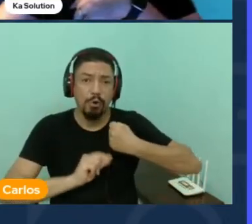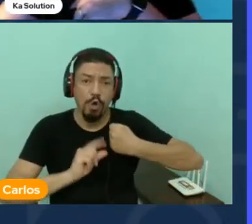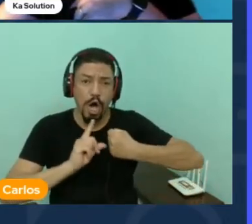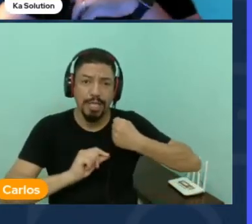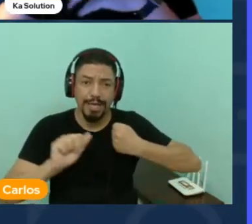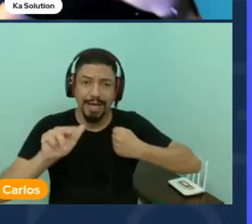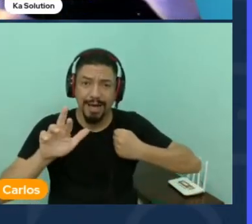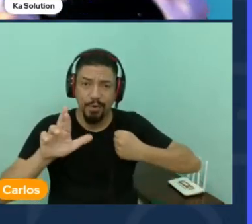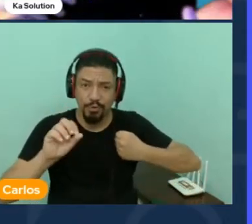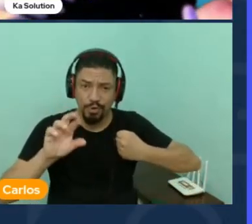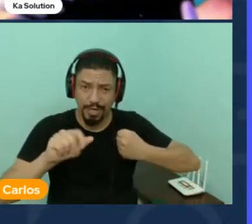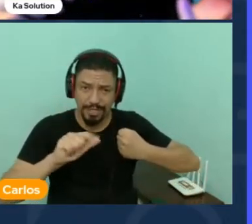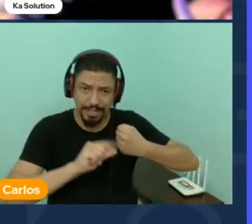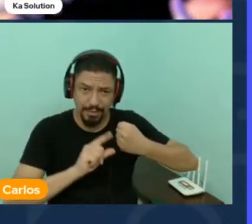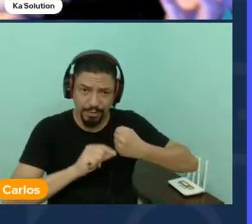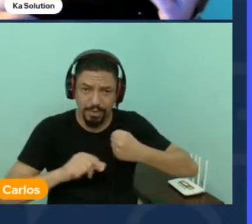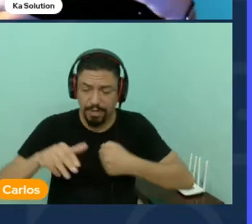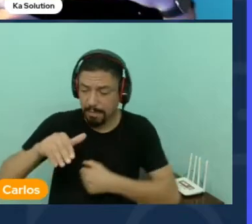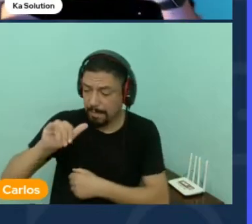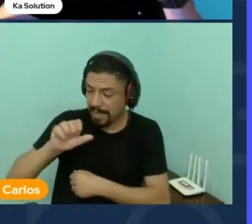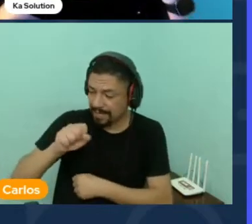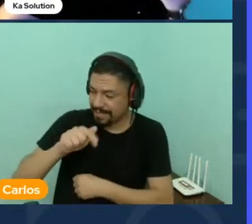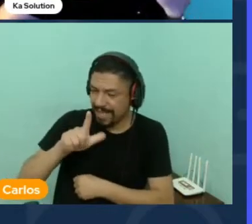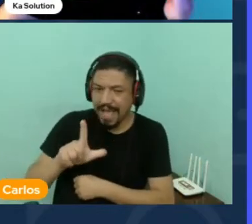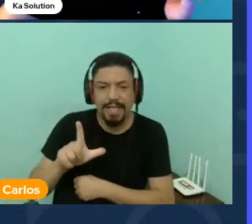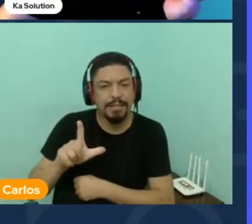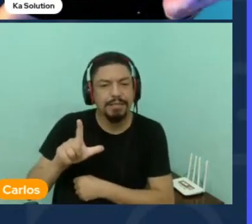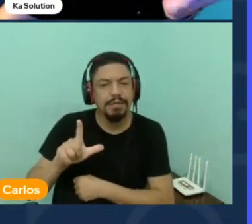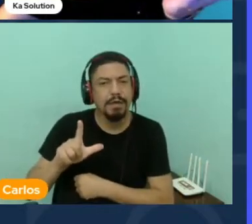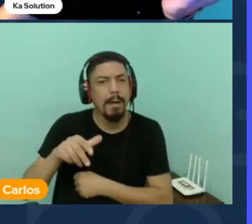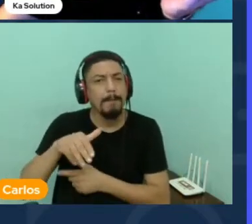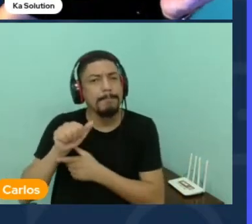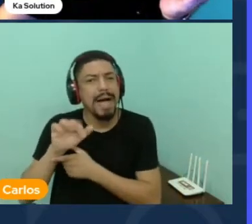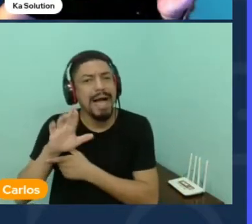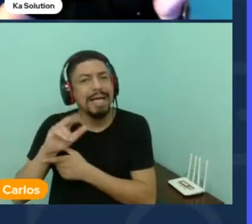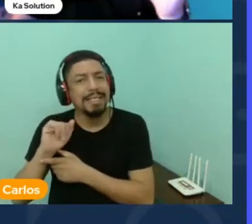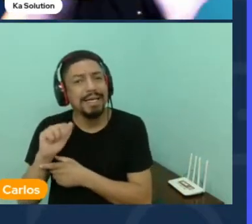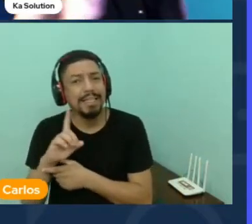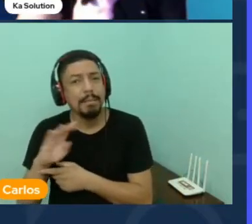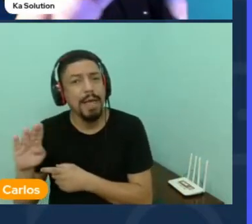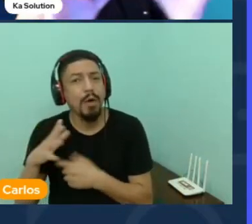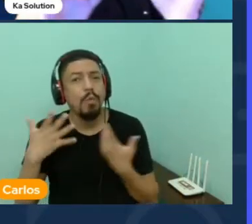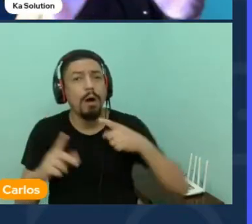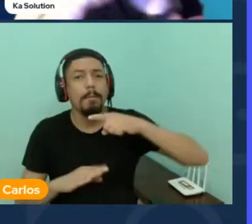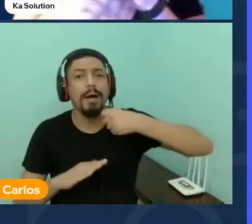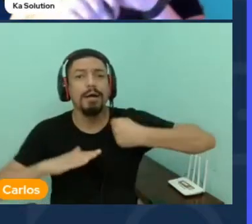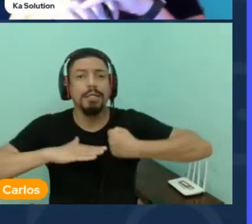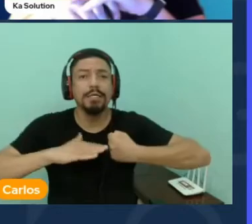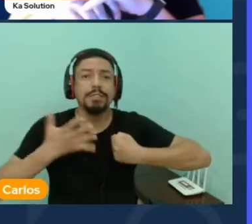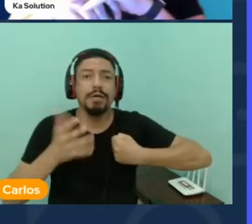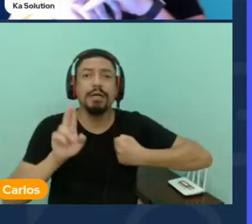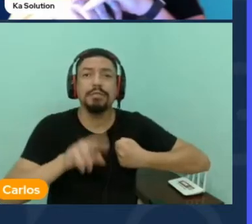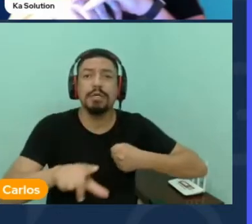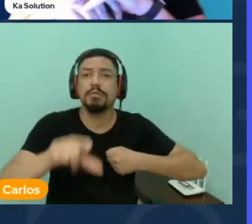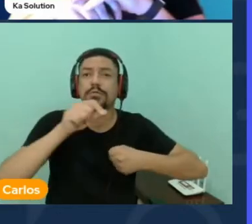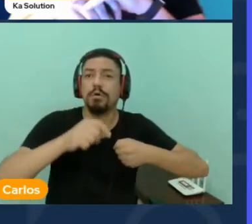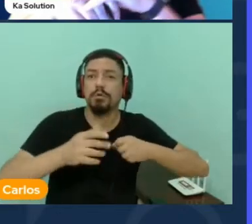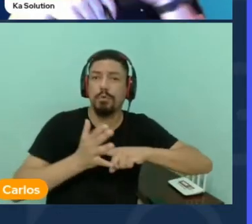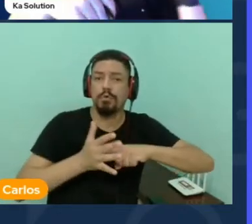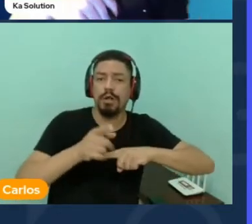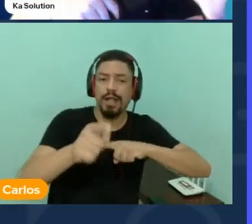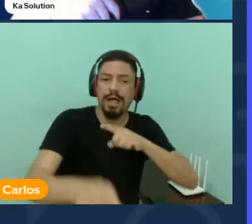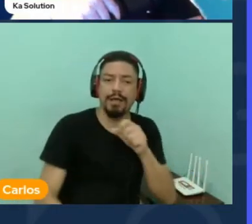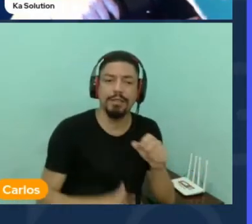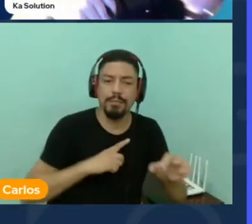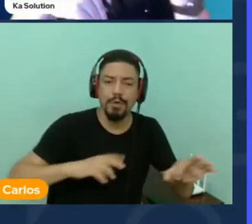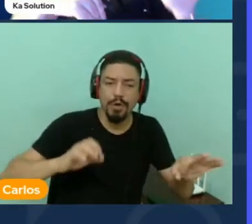MySQL? MariaDB? Qual é o tipo de banco de dados que eu preciso? Mas está lá pronto para eu utilizar.